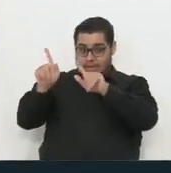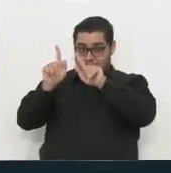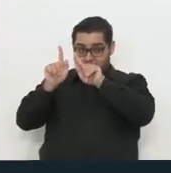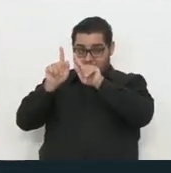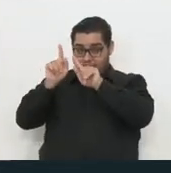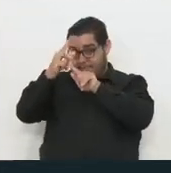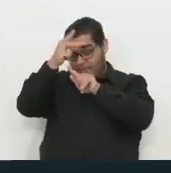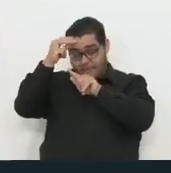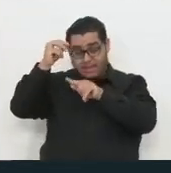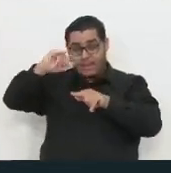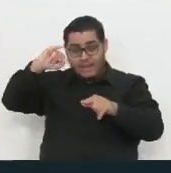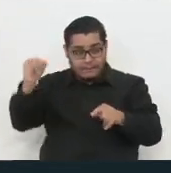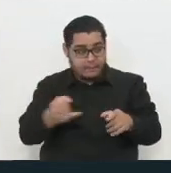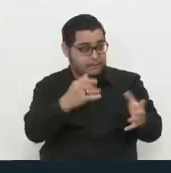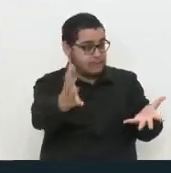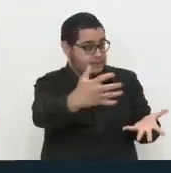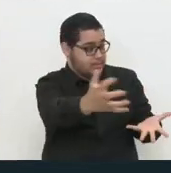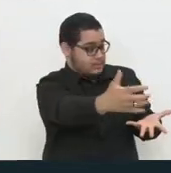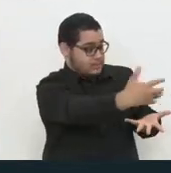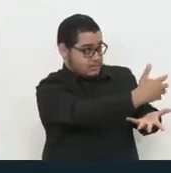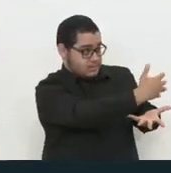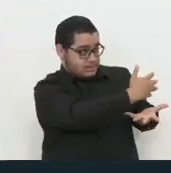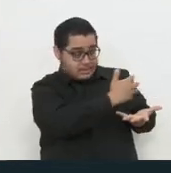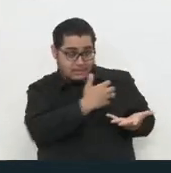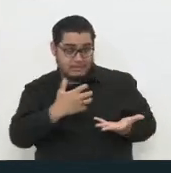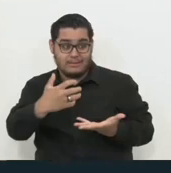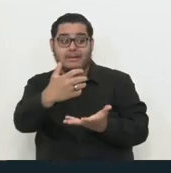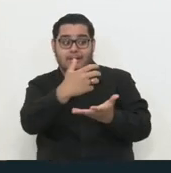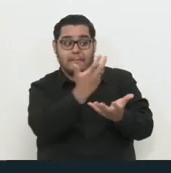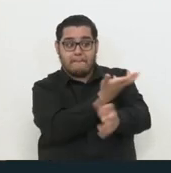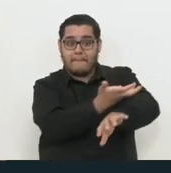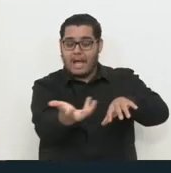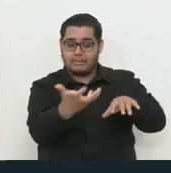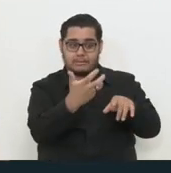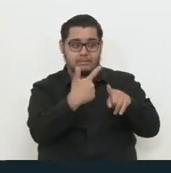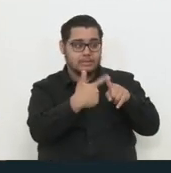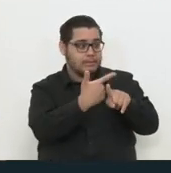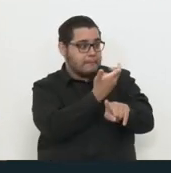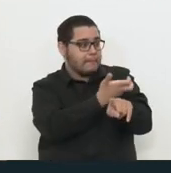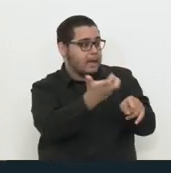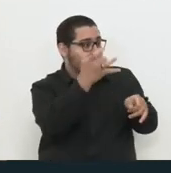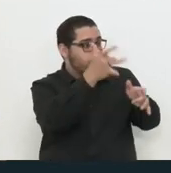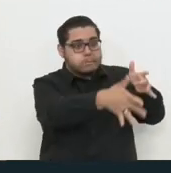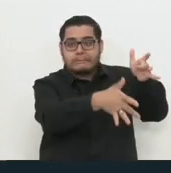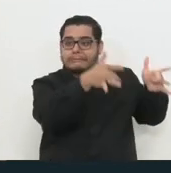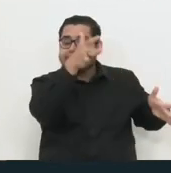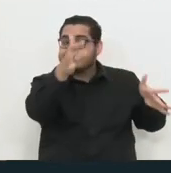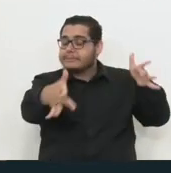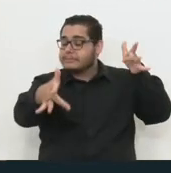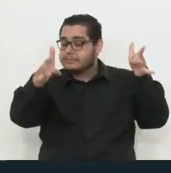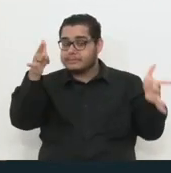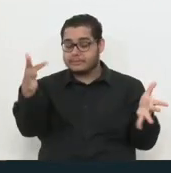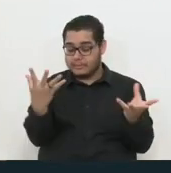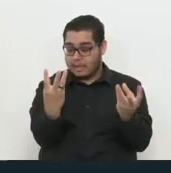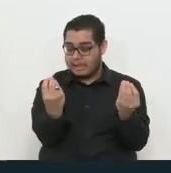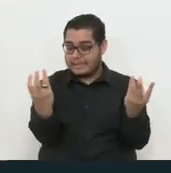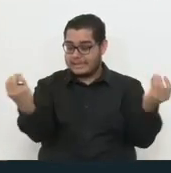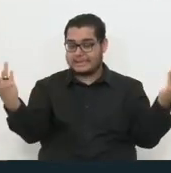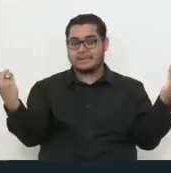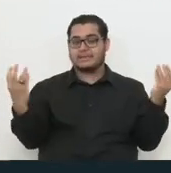a gente poderia ter uma arrecadação muito maior porque mato tem aqui na cidade torto à direita torto à direita né